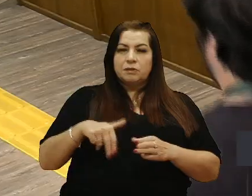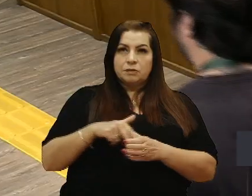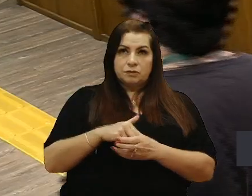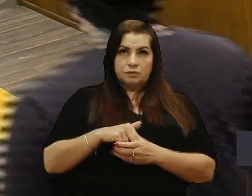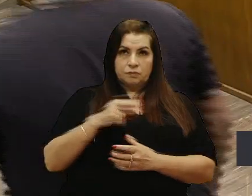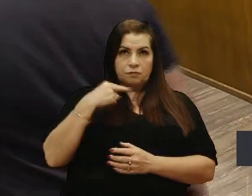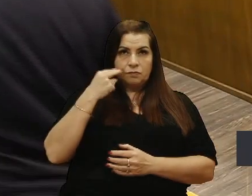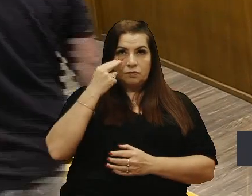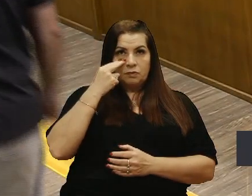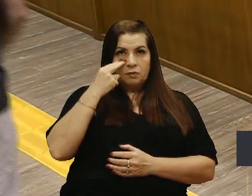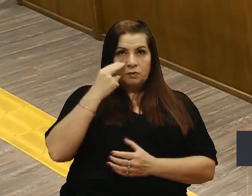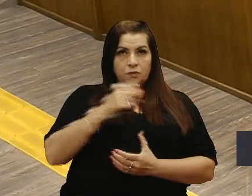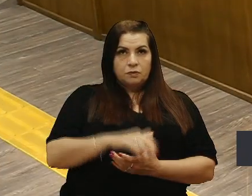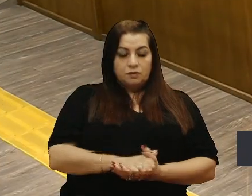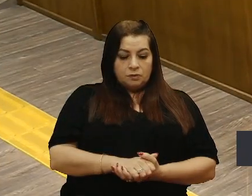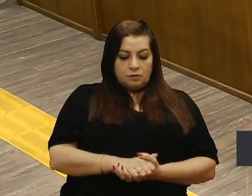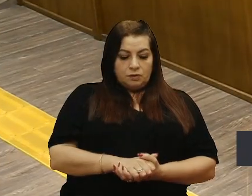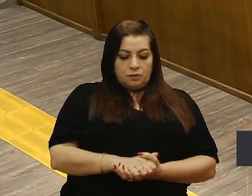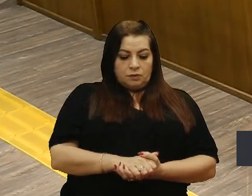vereador Sandro Fantinel.